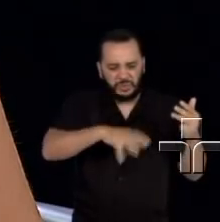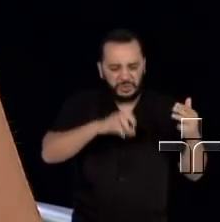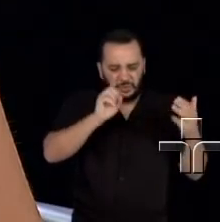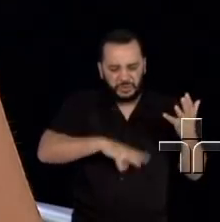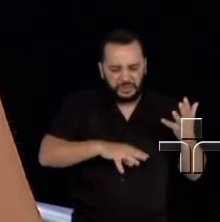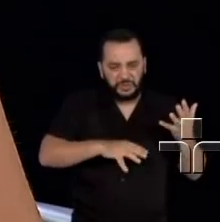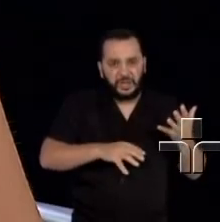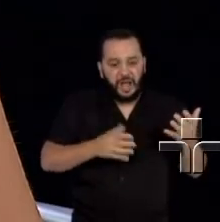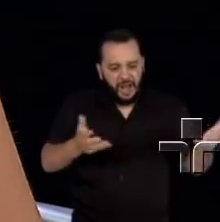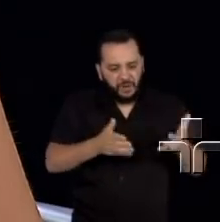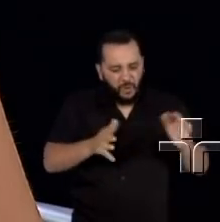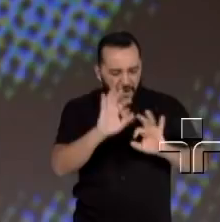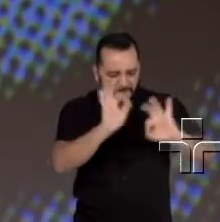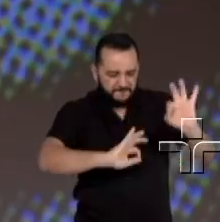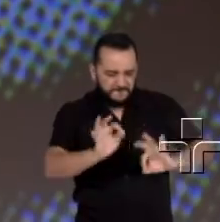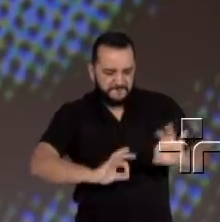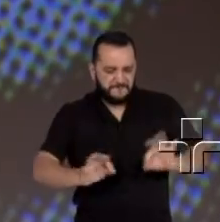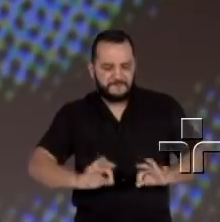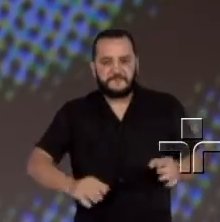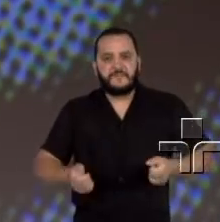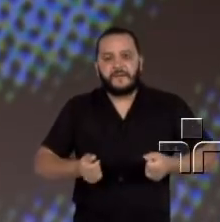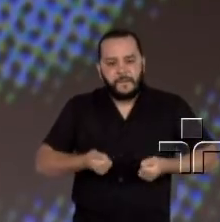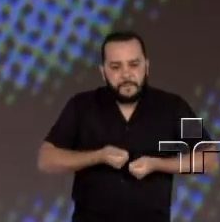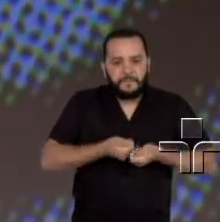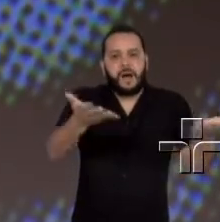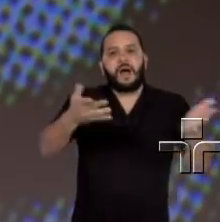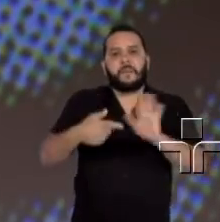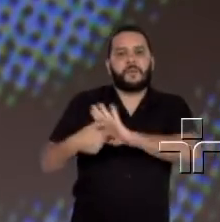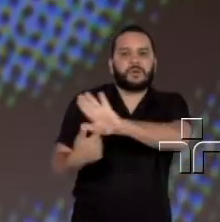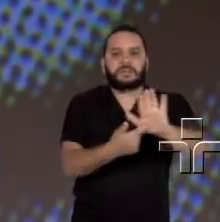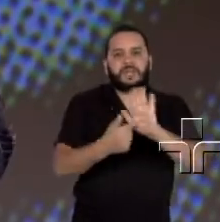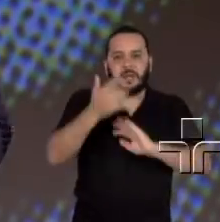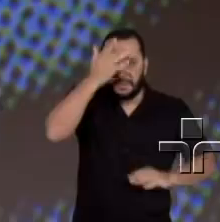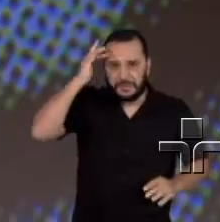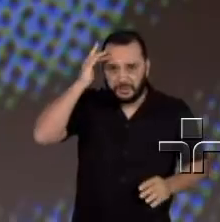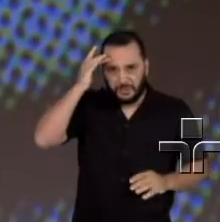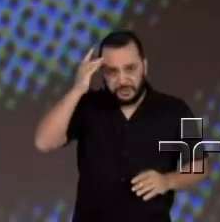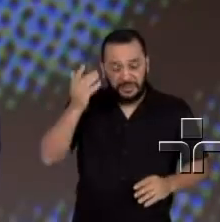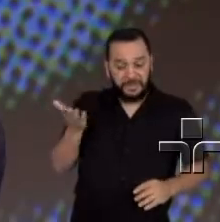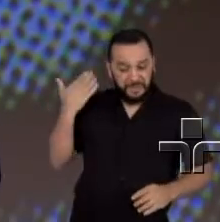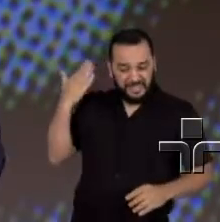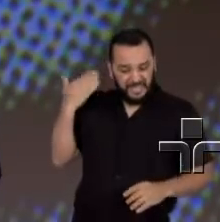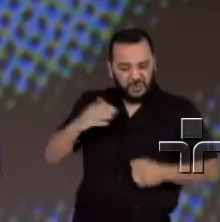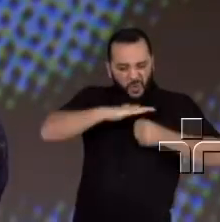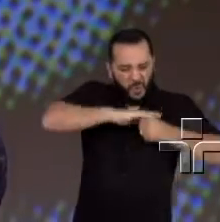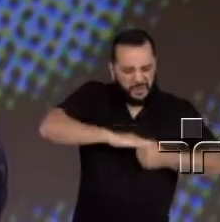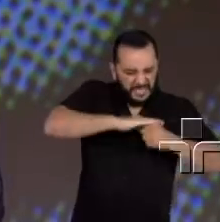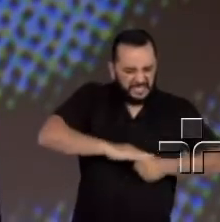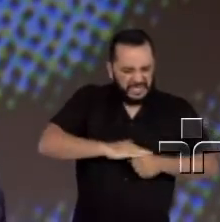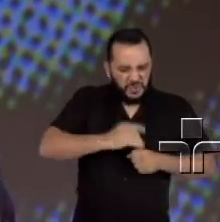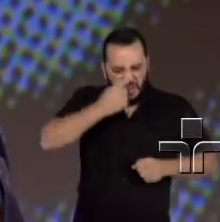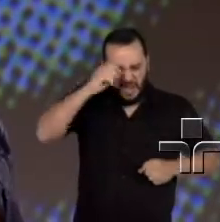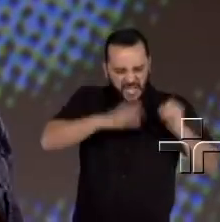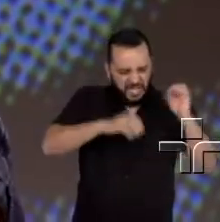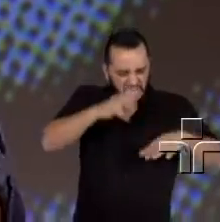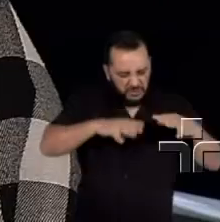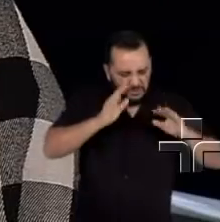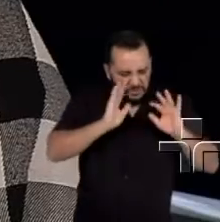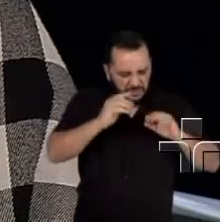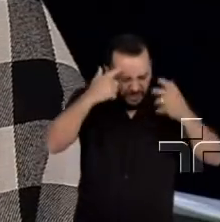aquilo processado. Todo aquele lixo que nós tínhamos sido obrigados a engolir, nós devolvíamos depois de